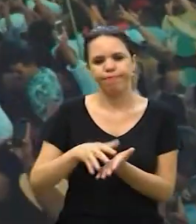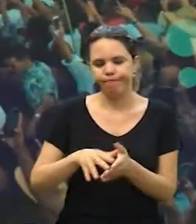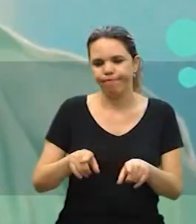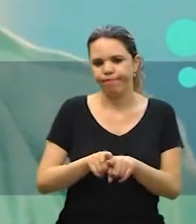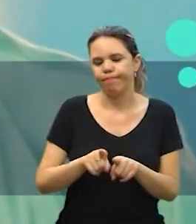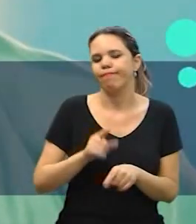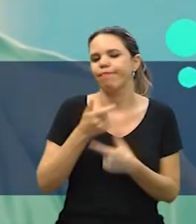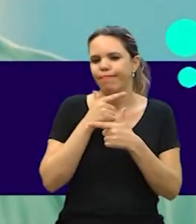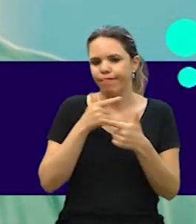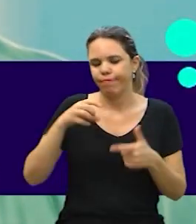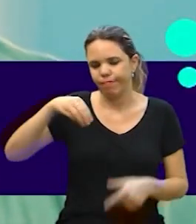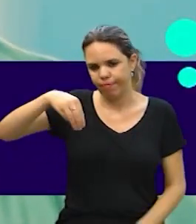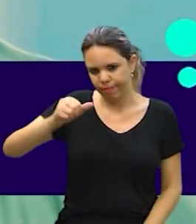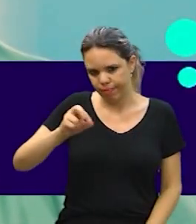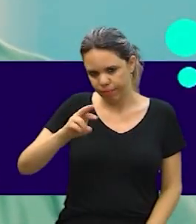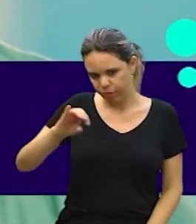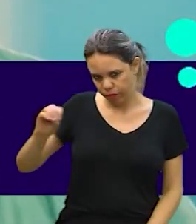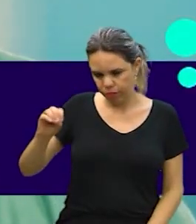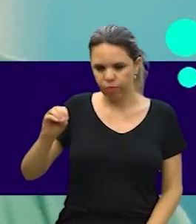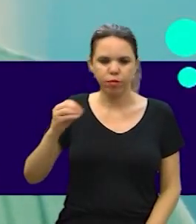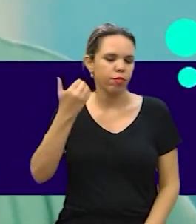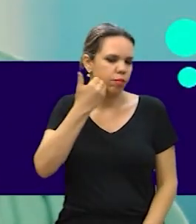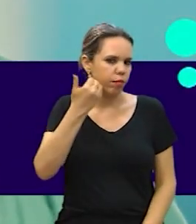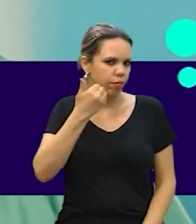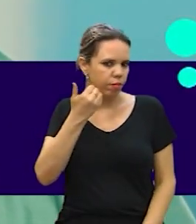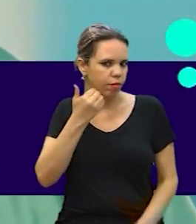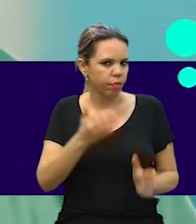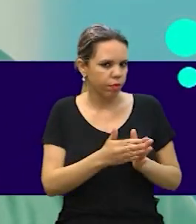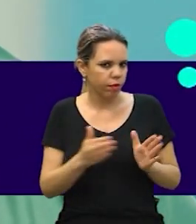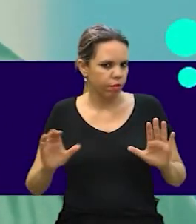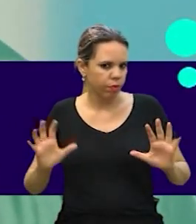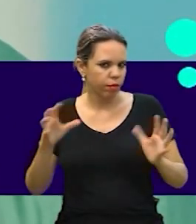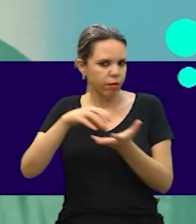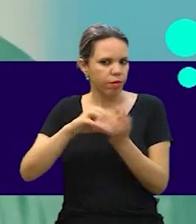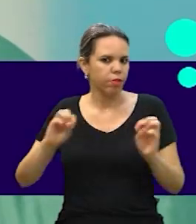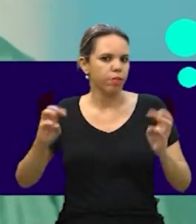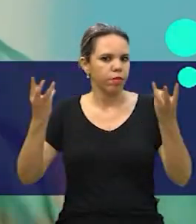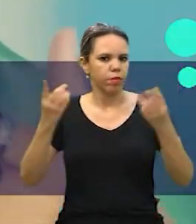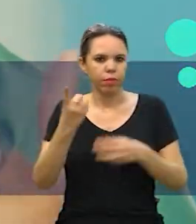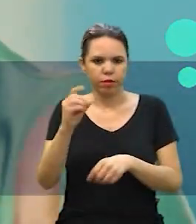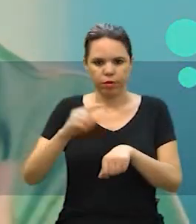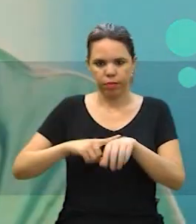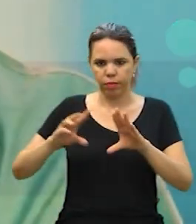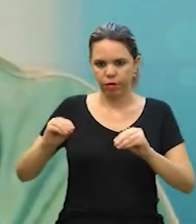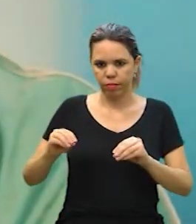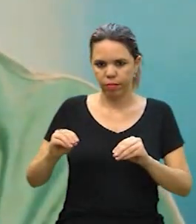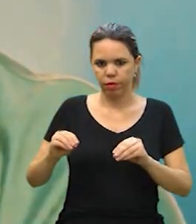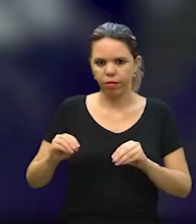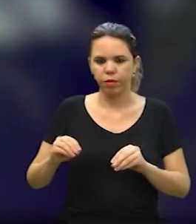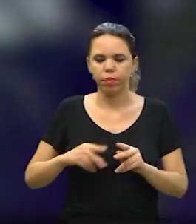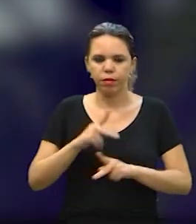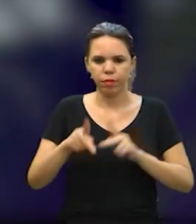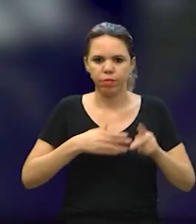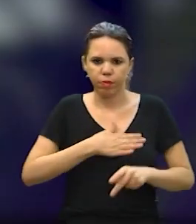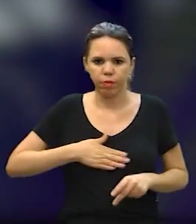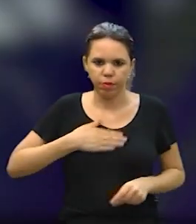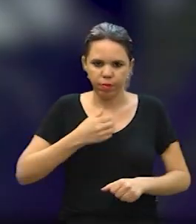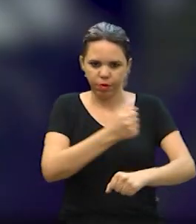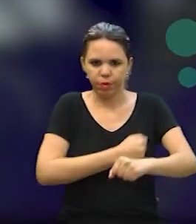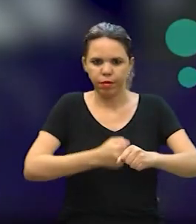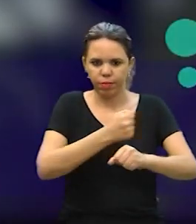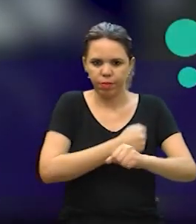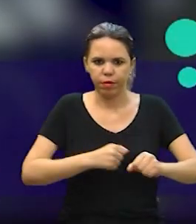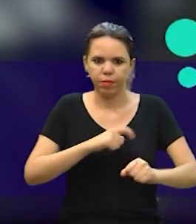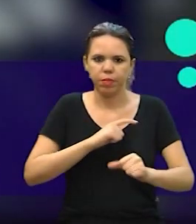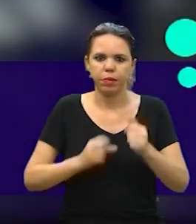Hoje tem pagode com Sorriso Maroto em Santa Bárbara do Oeste. Vai ser na Apple Club a partir das 10 da noite. E para os amantes